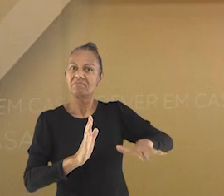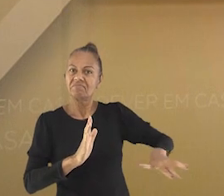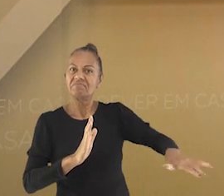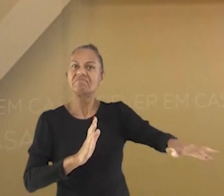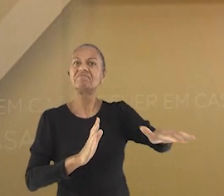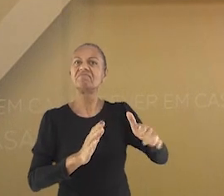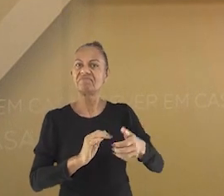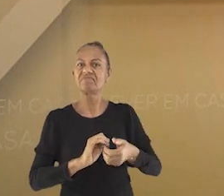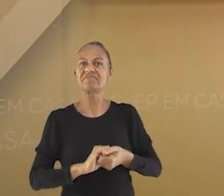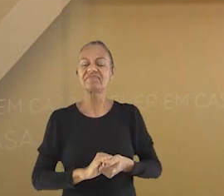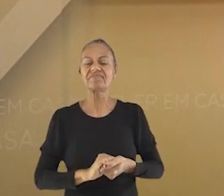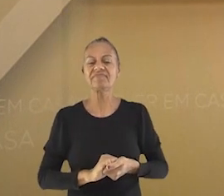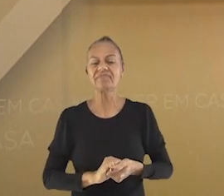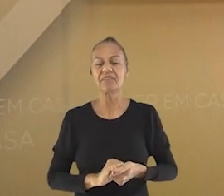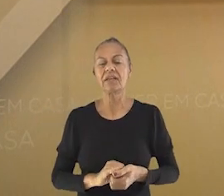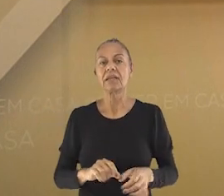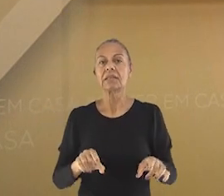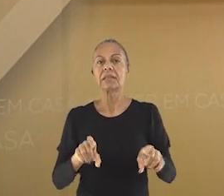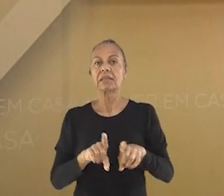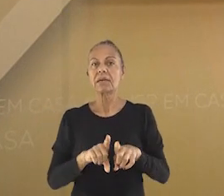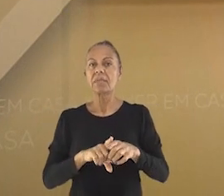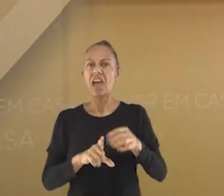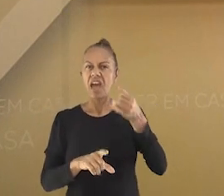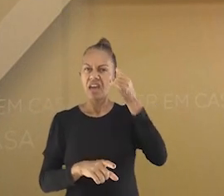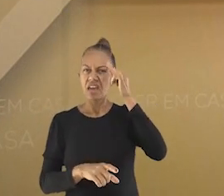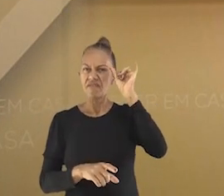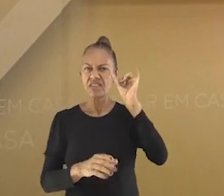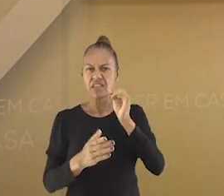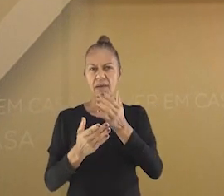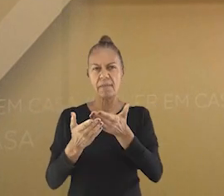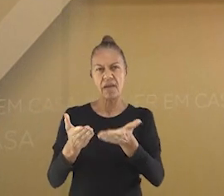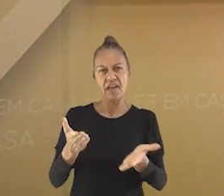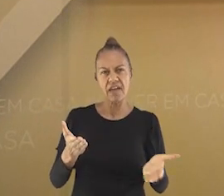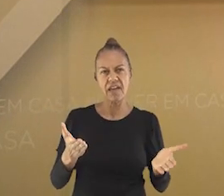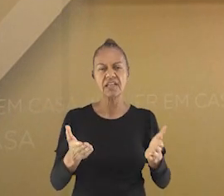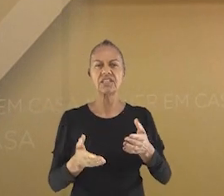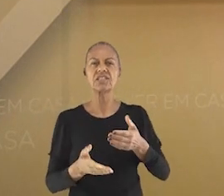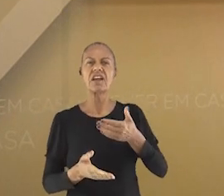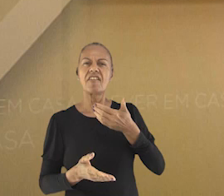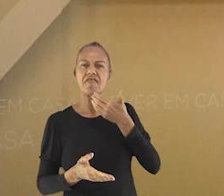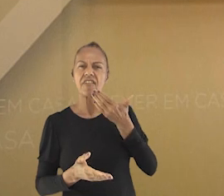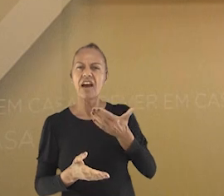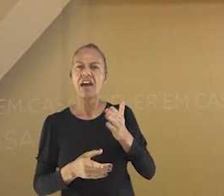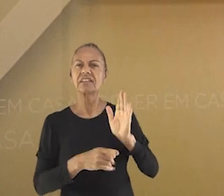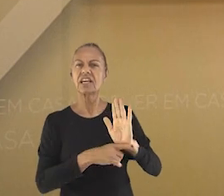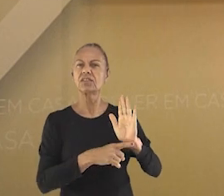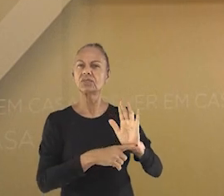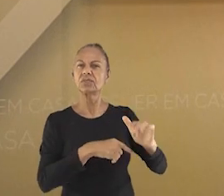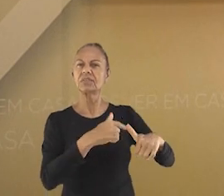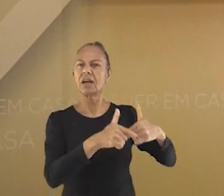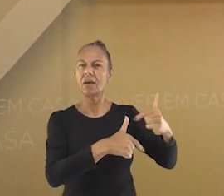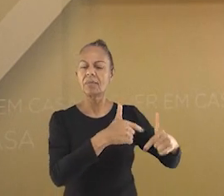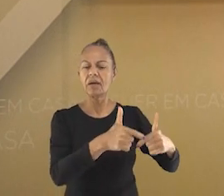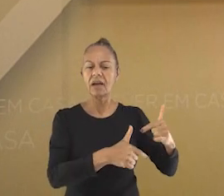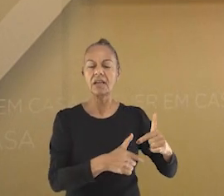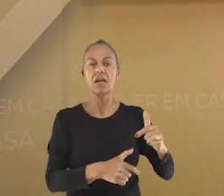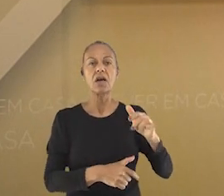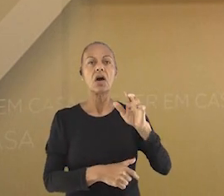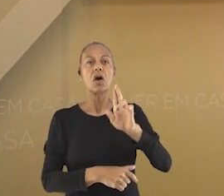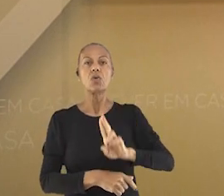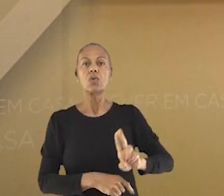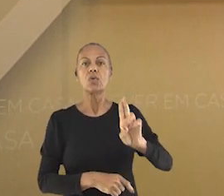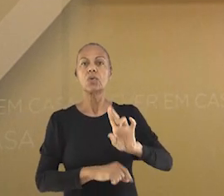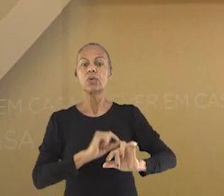produtividade nas lavouras, além de evitar perdas e facilitar algumas operações. Eles